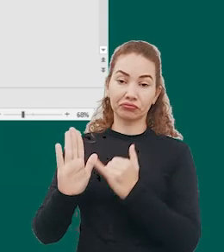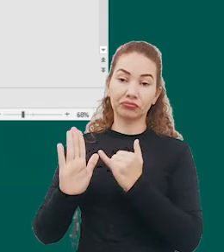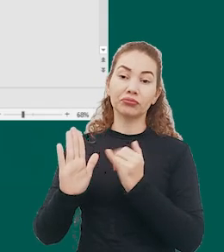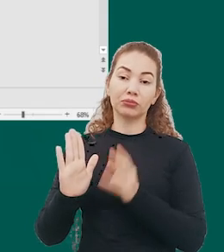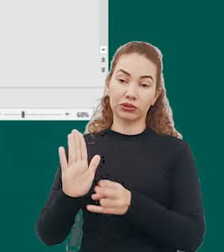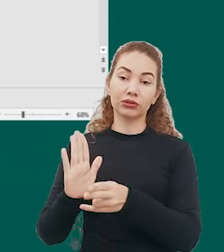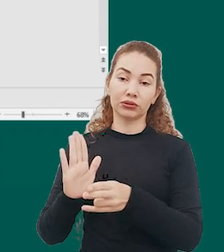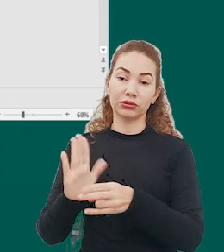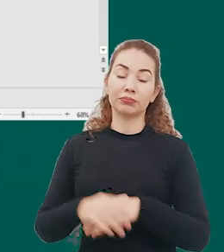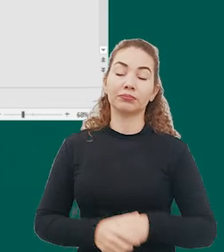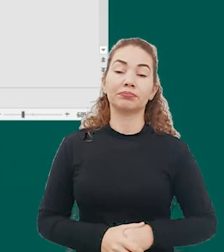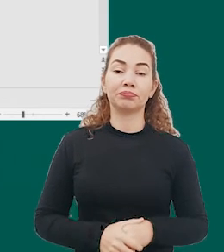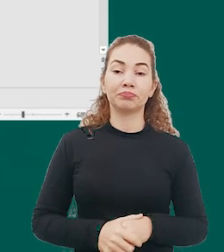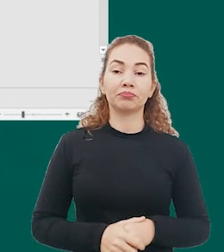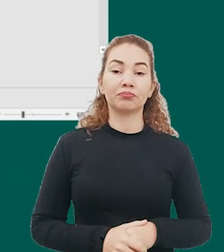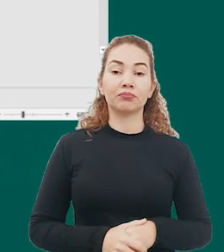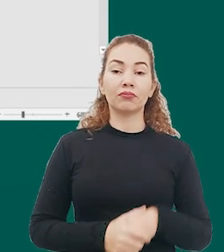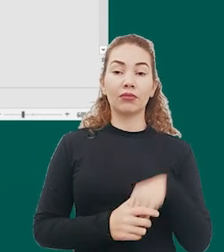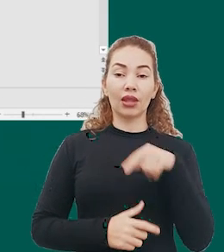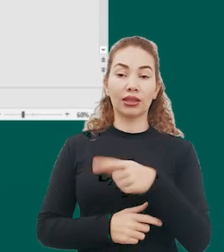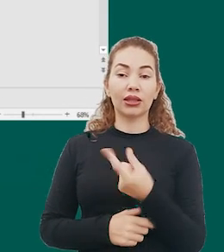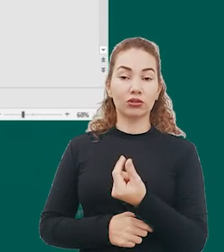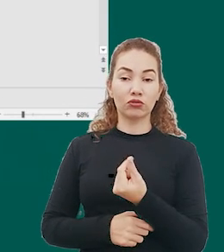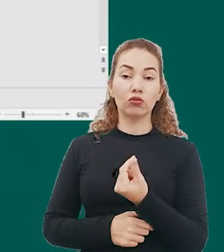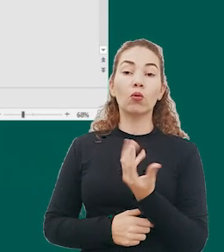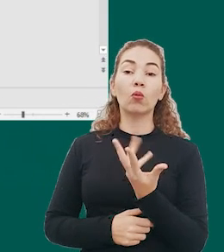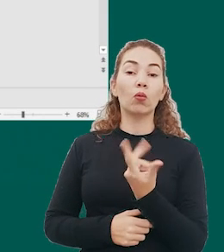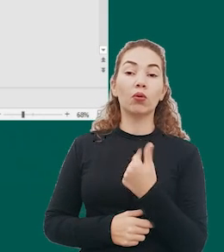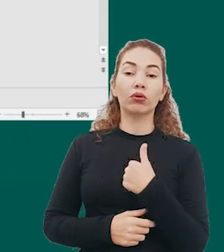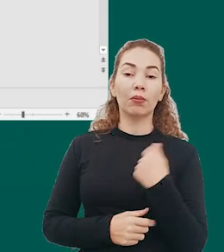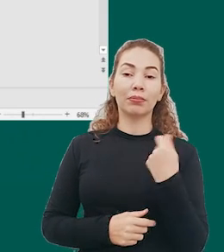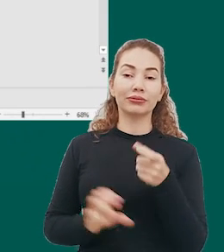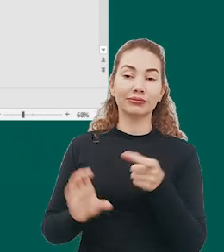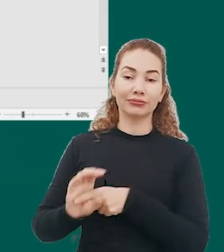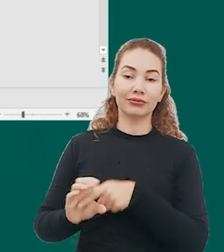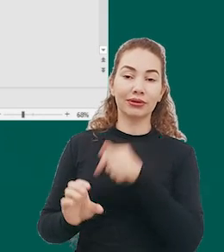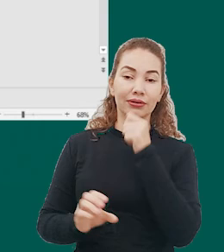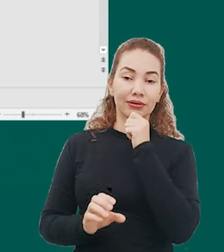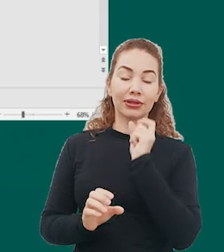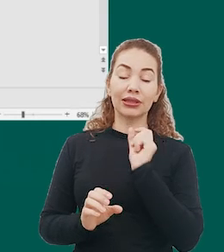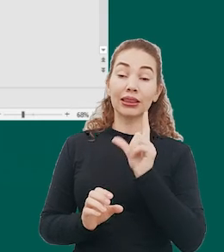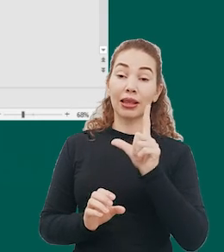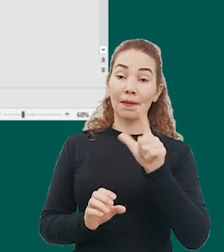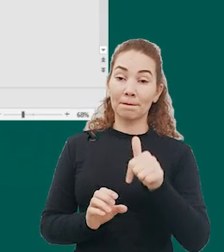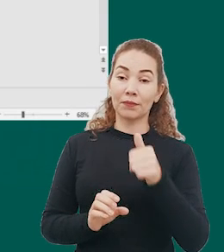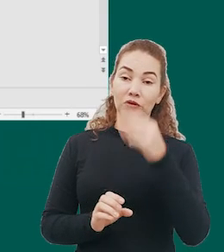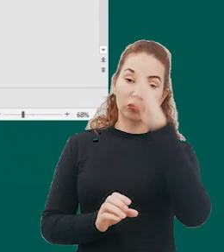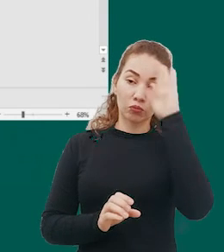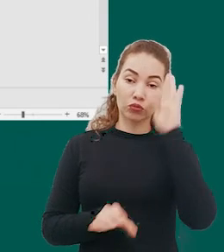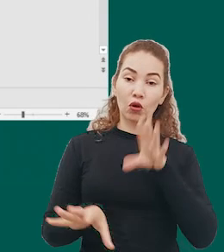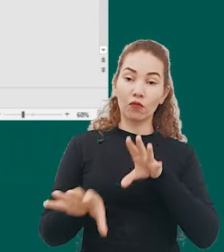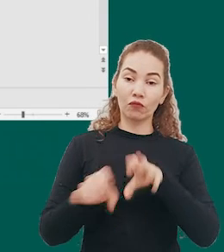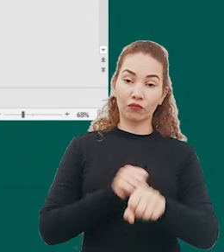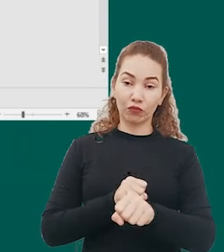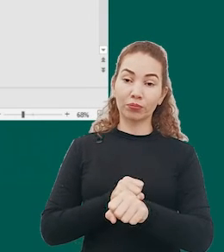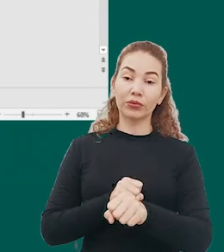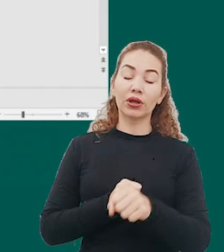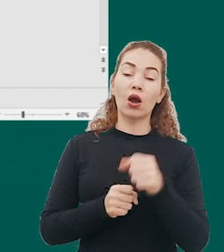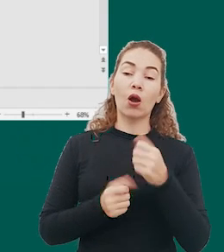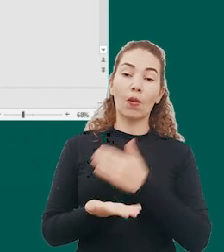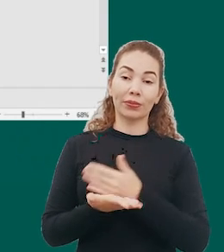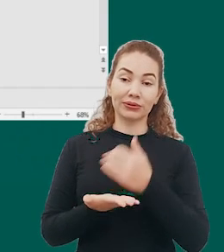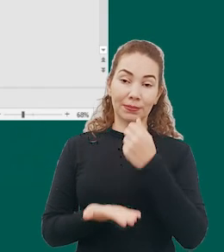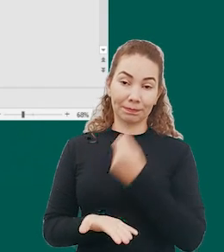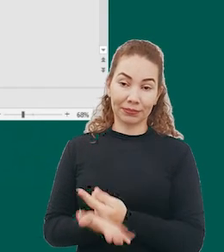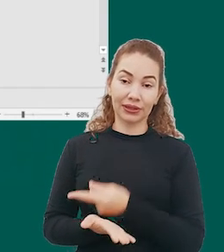crédito, certo? Desse valor que eu devo. A partir do momento em que eu me formei, que eu comecei a pagar